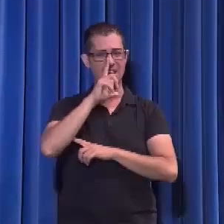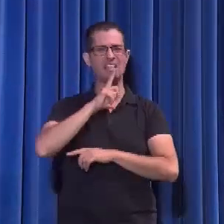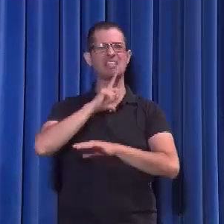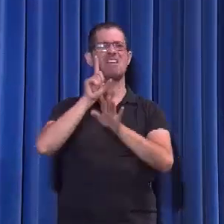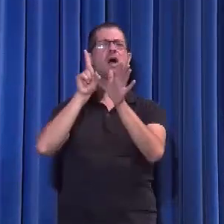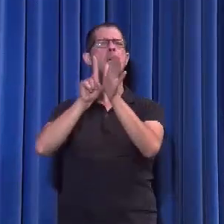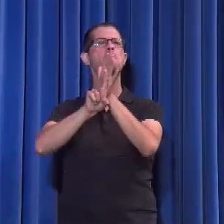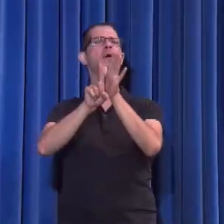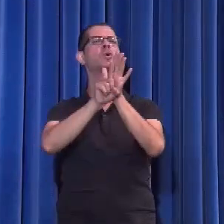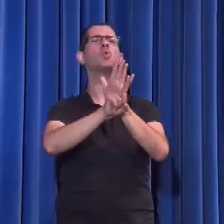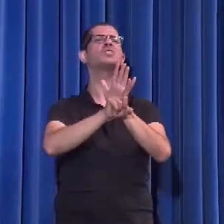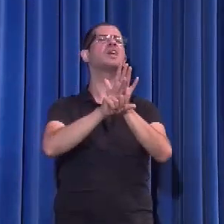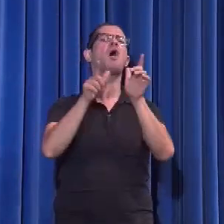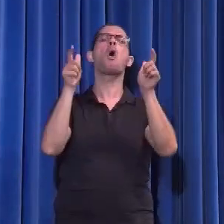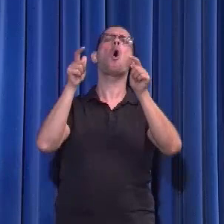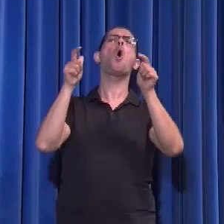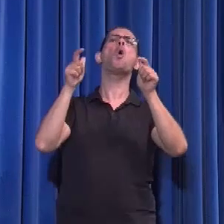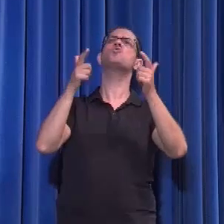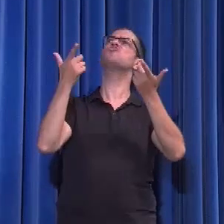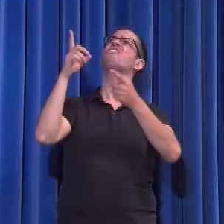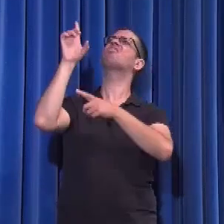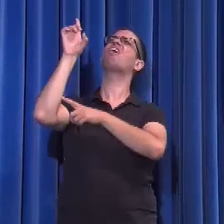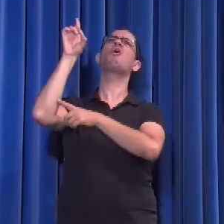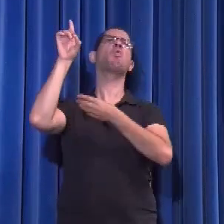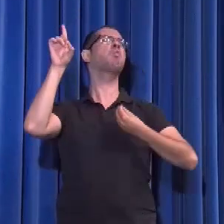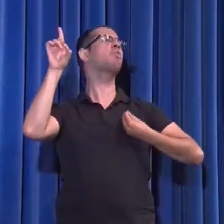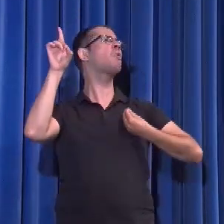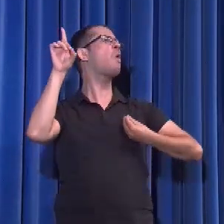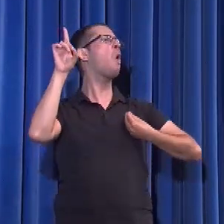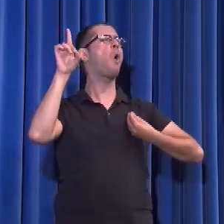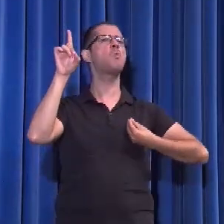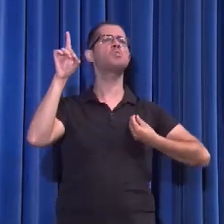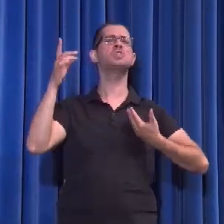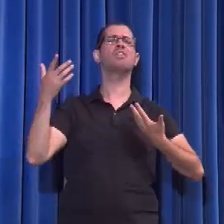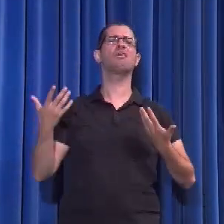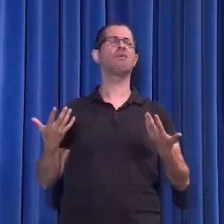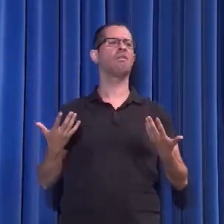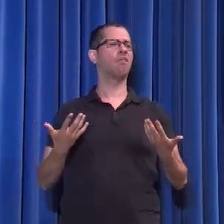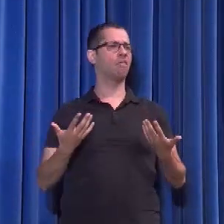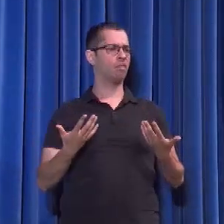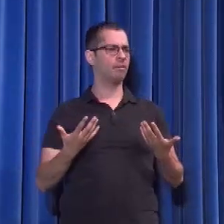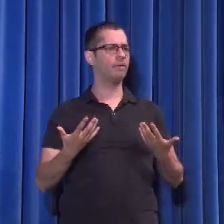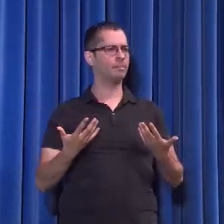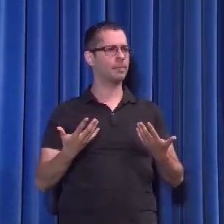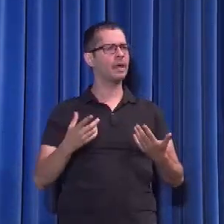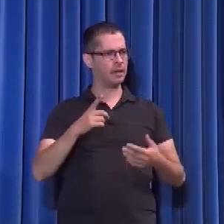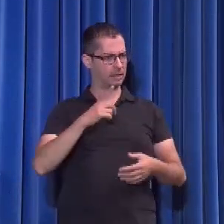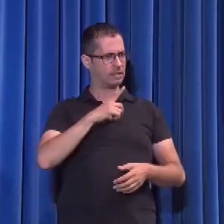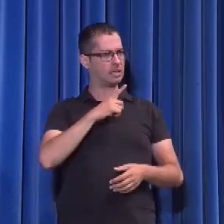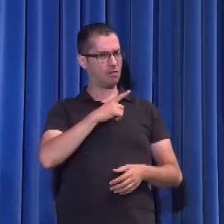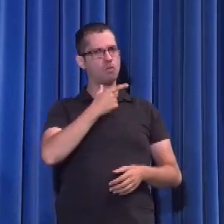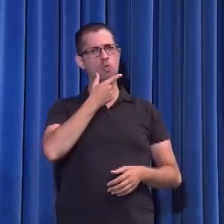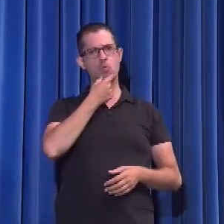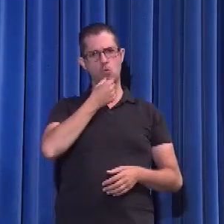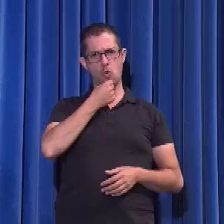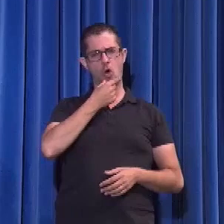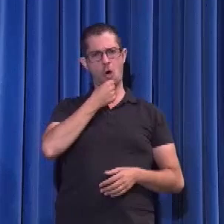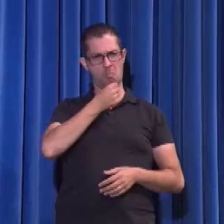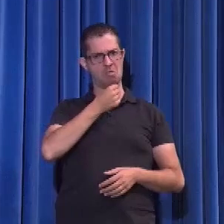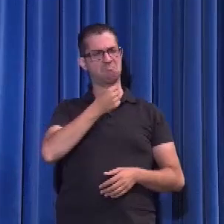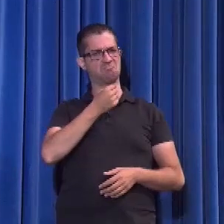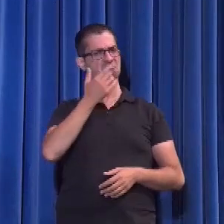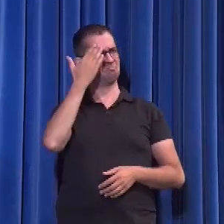geral: onde está Deus? Onde está Deus? E a filha de um grande pregador, um